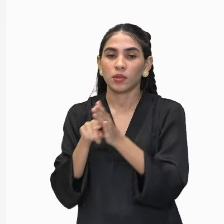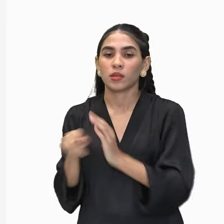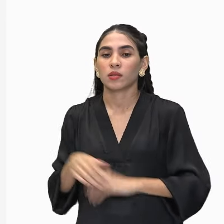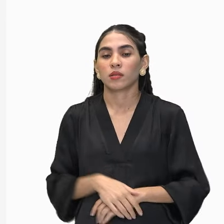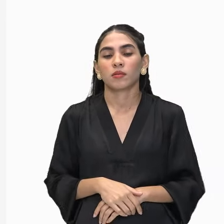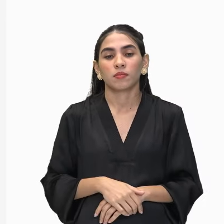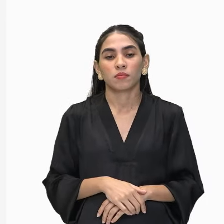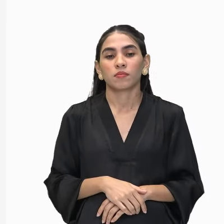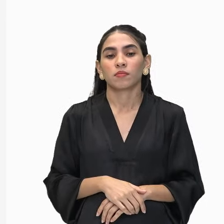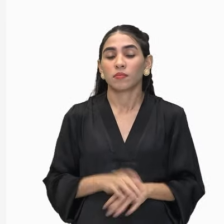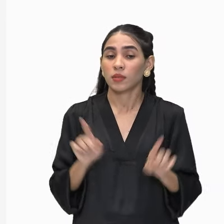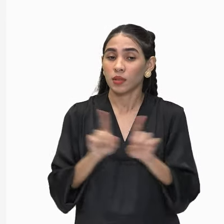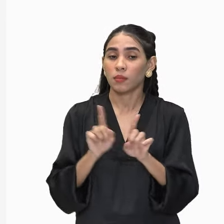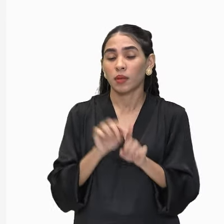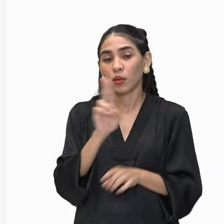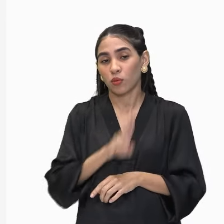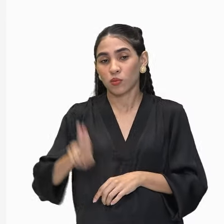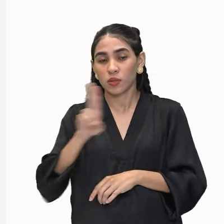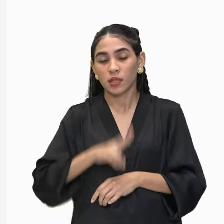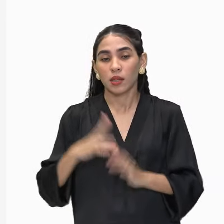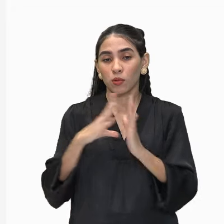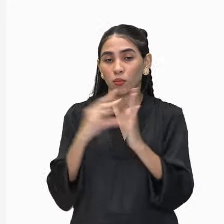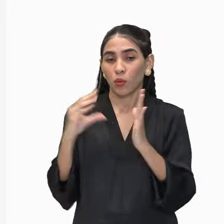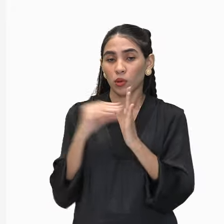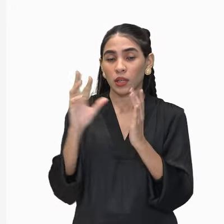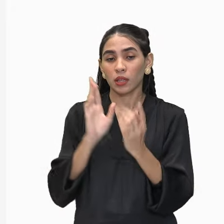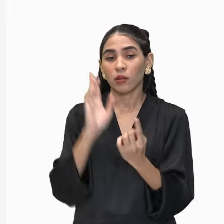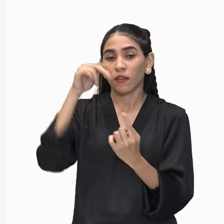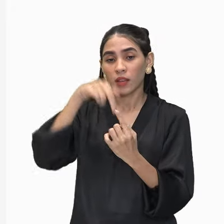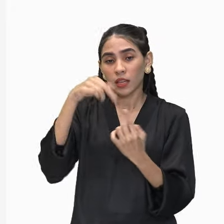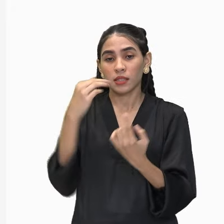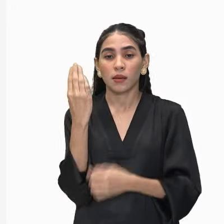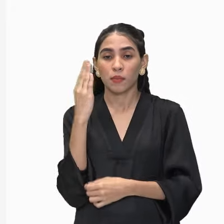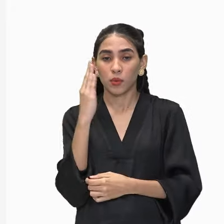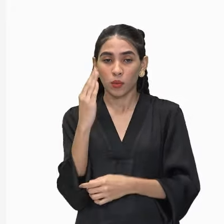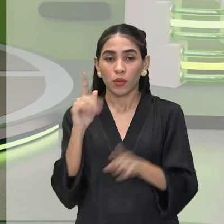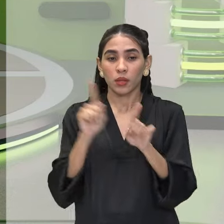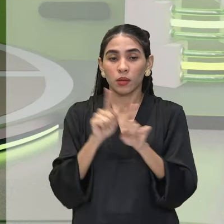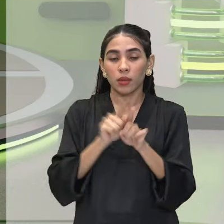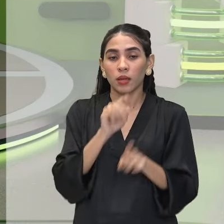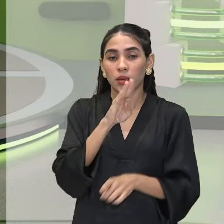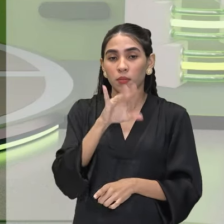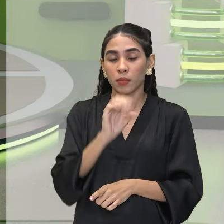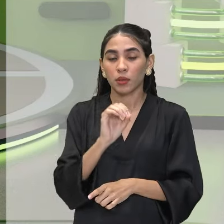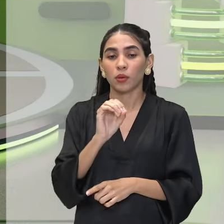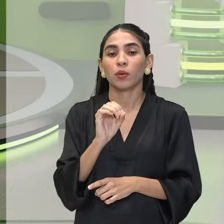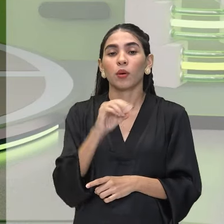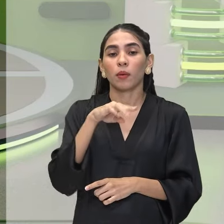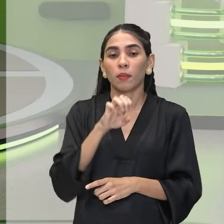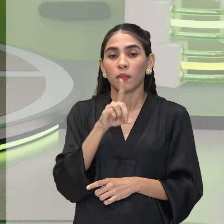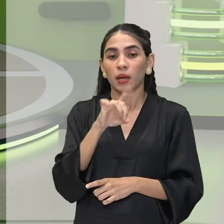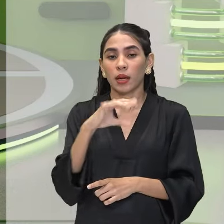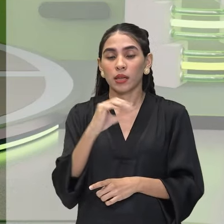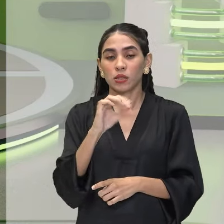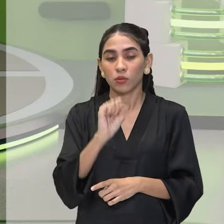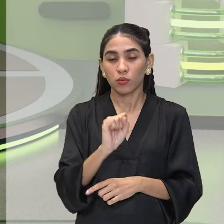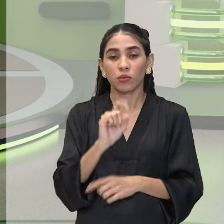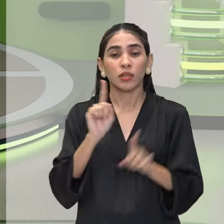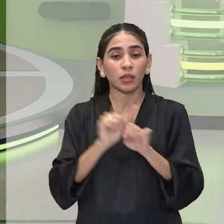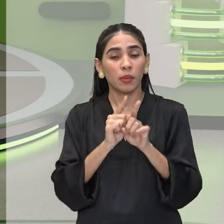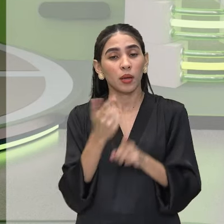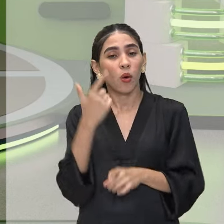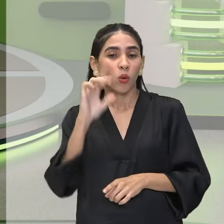Modelos, eles são usados como modelos para estudos biológicos e biomédicos. E também tem uma outra situação bem interessante que